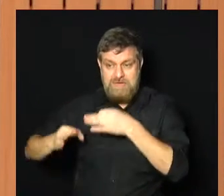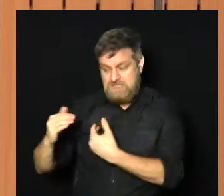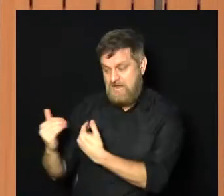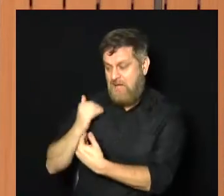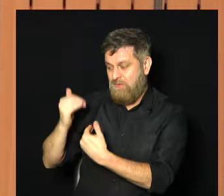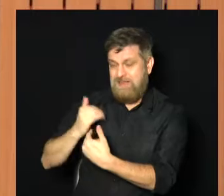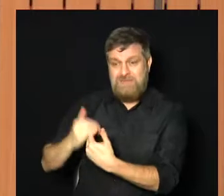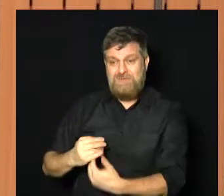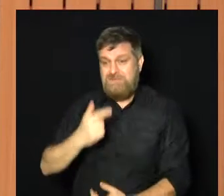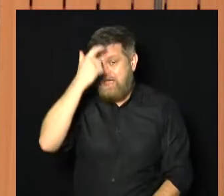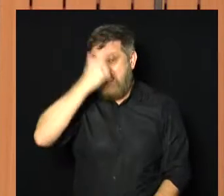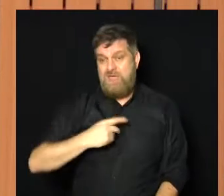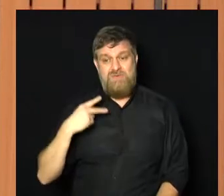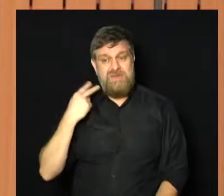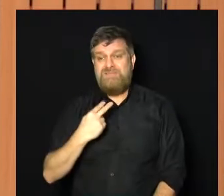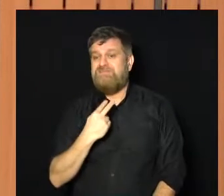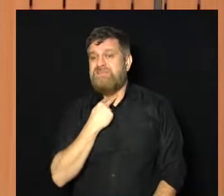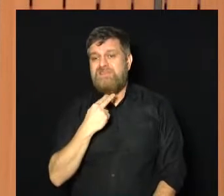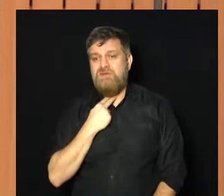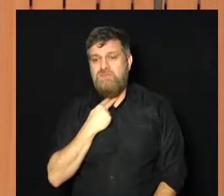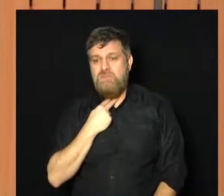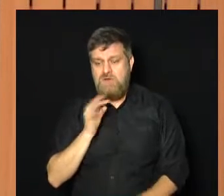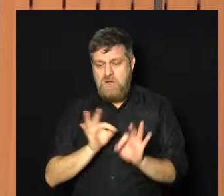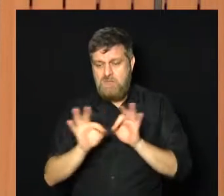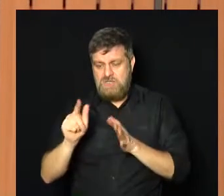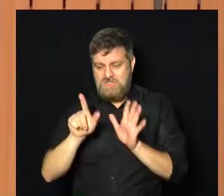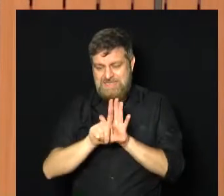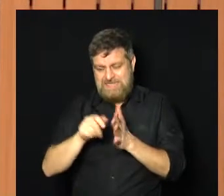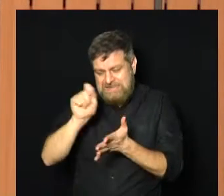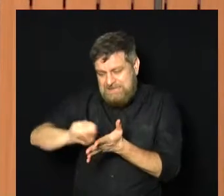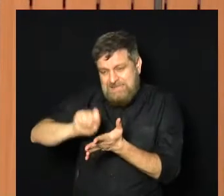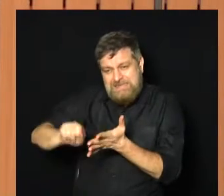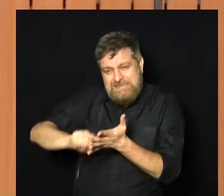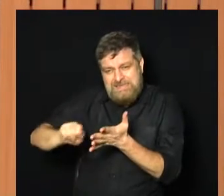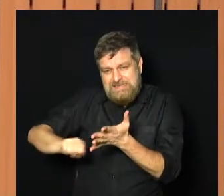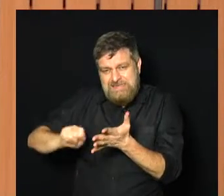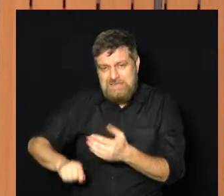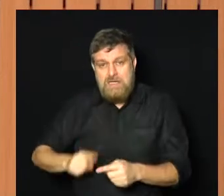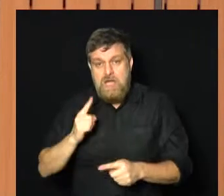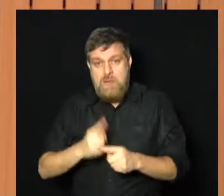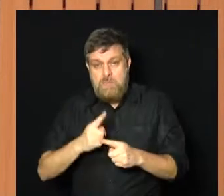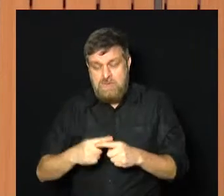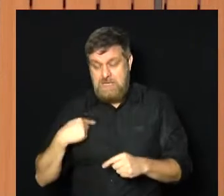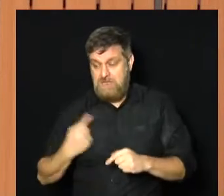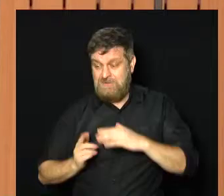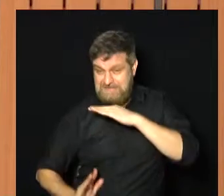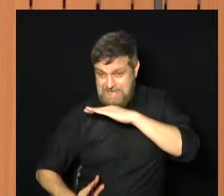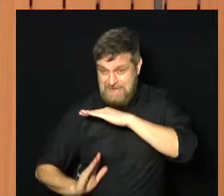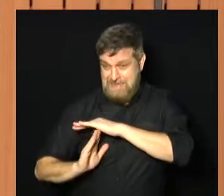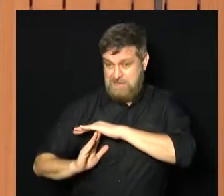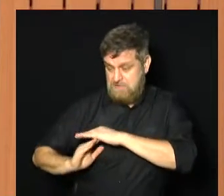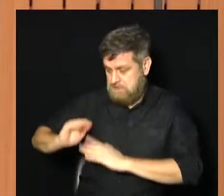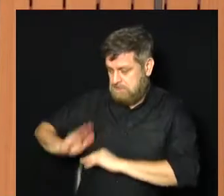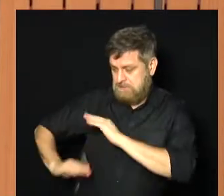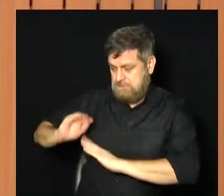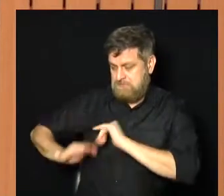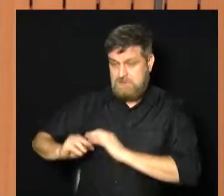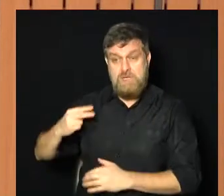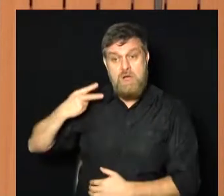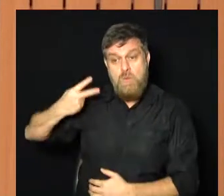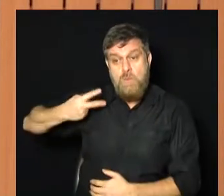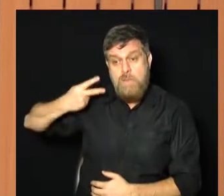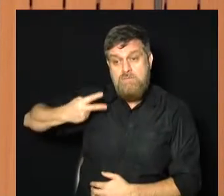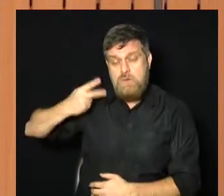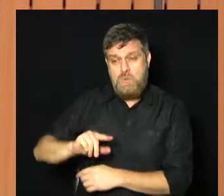da Procuradoria da Câmara. Eu estou dizendo isso por quê? Porque o limite da nossa atuação aqui enquanto vereador